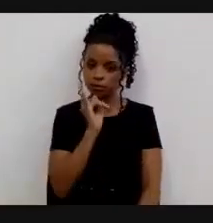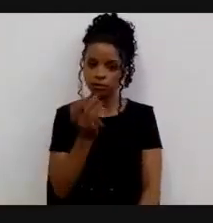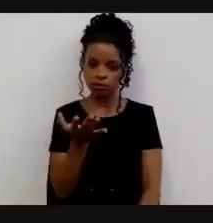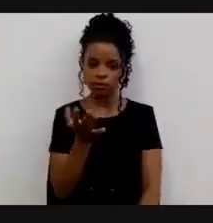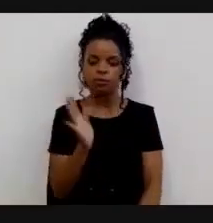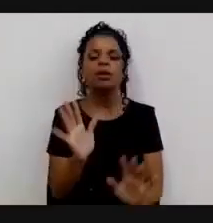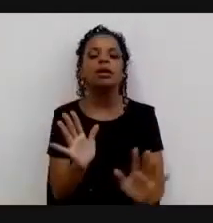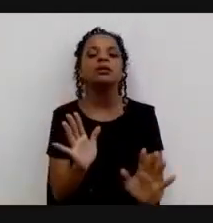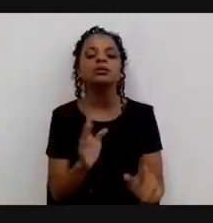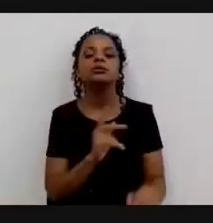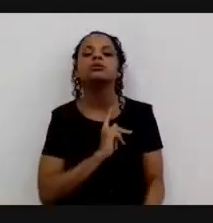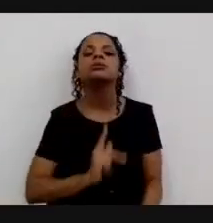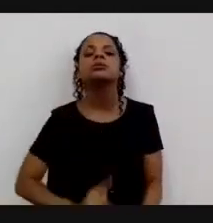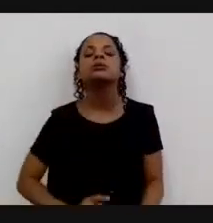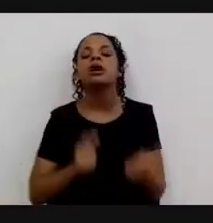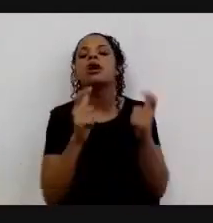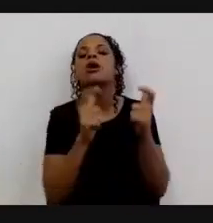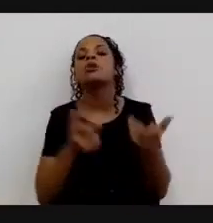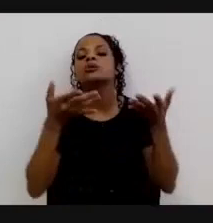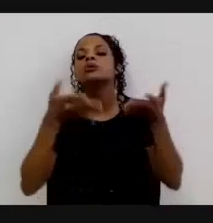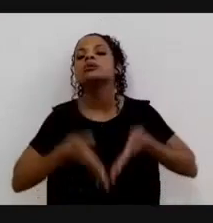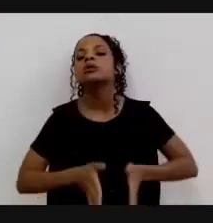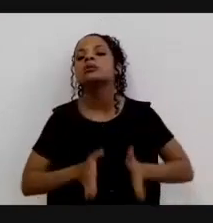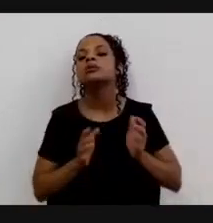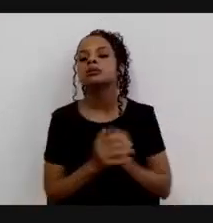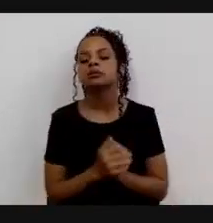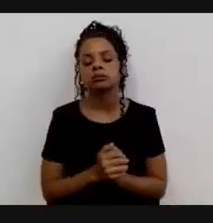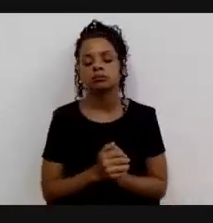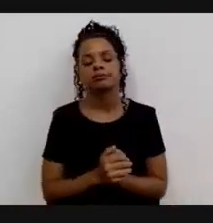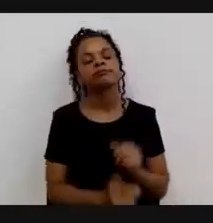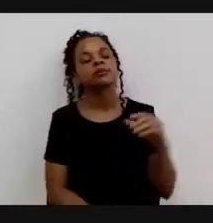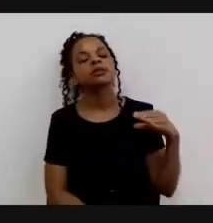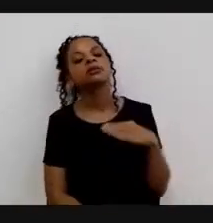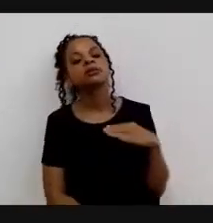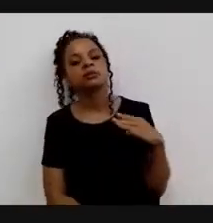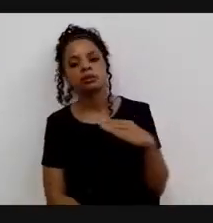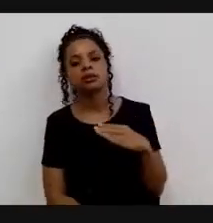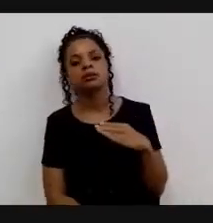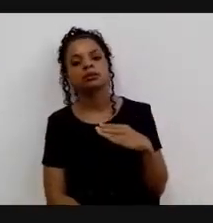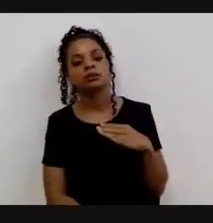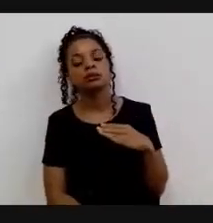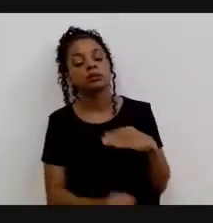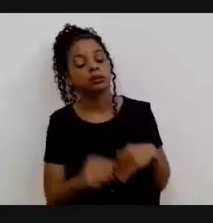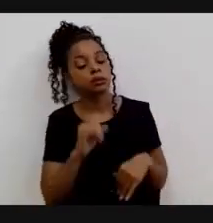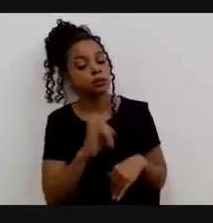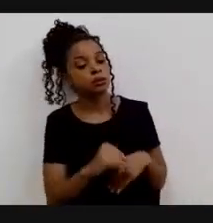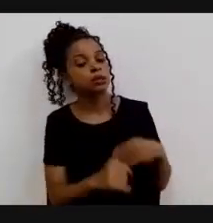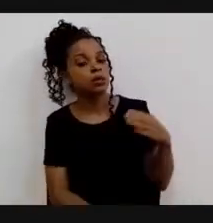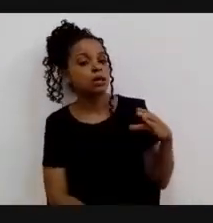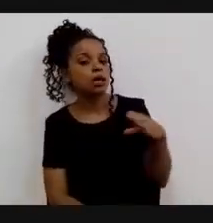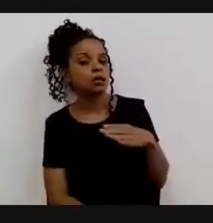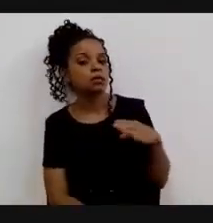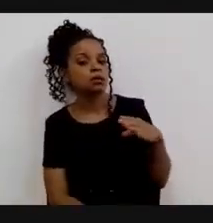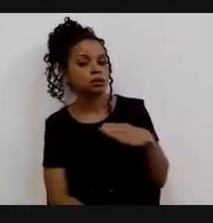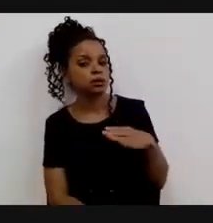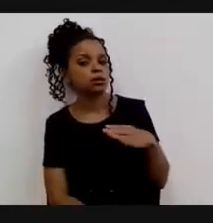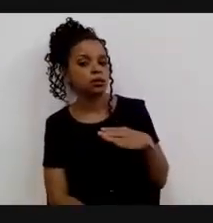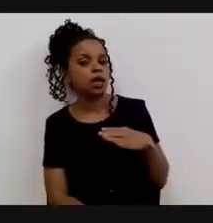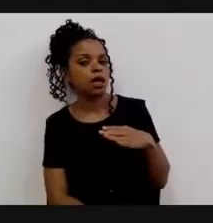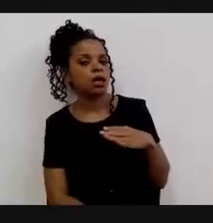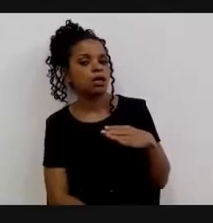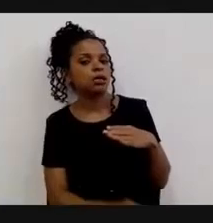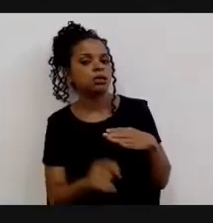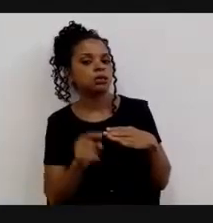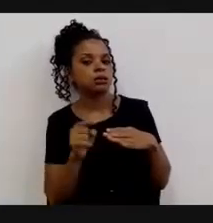numa cidade. Ponto. Se essa cidade tivesse olhado mais com cautela para aquela pessoa enquanto ela estava